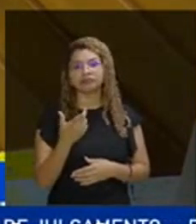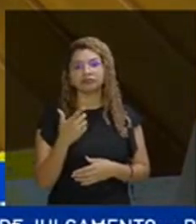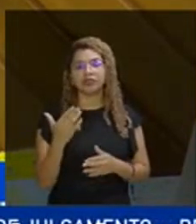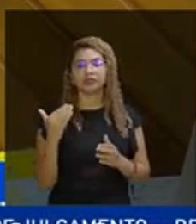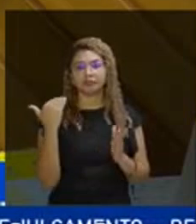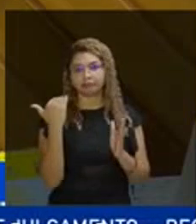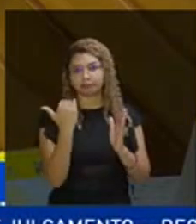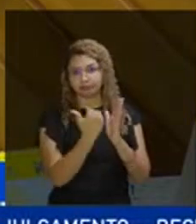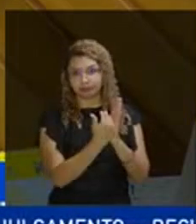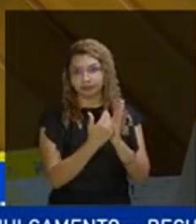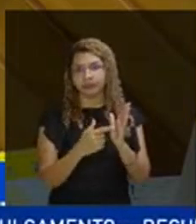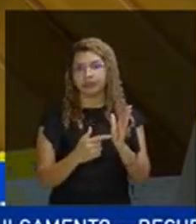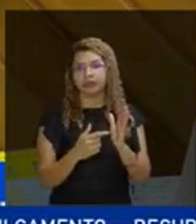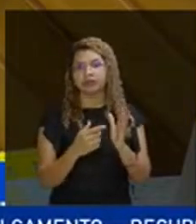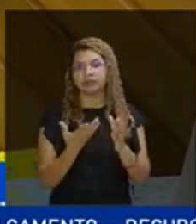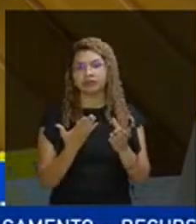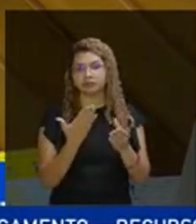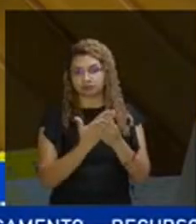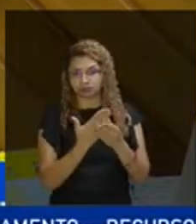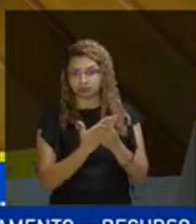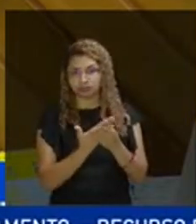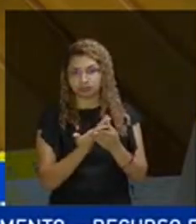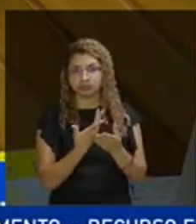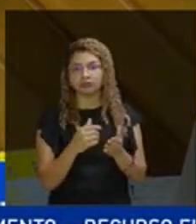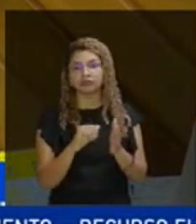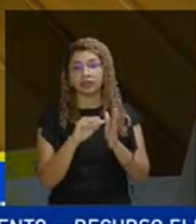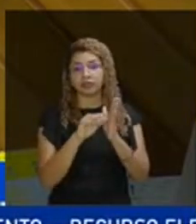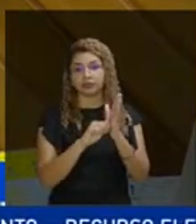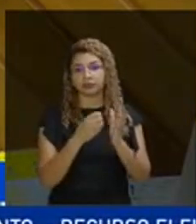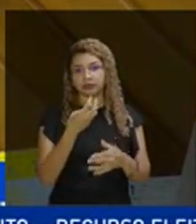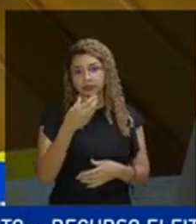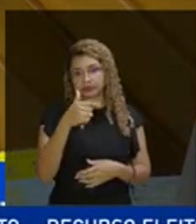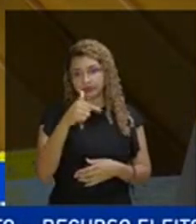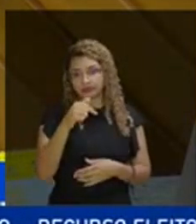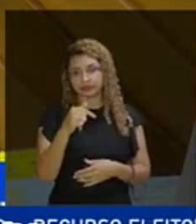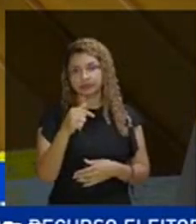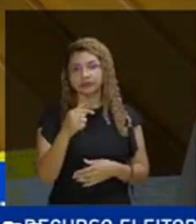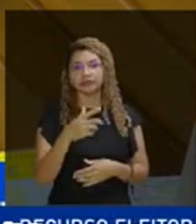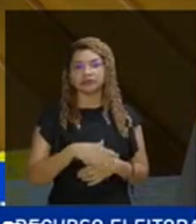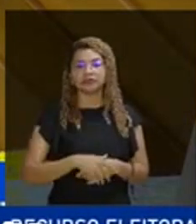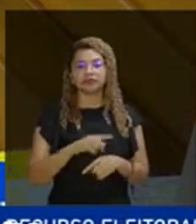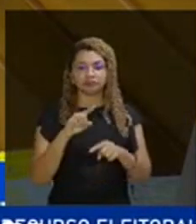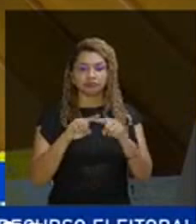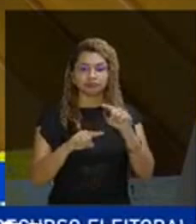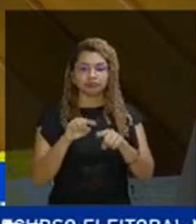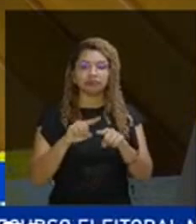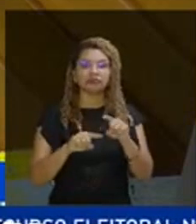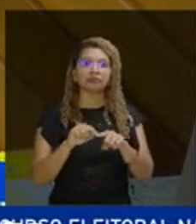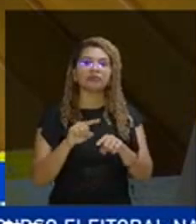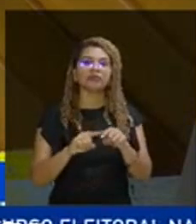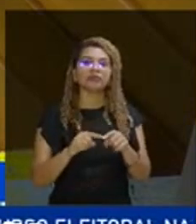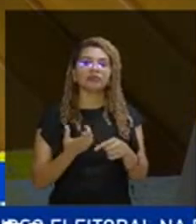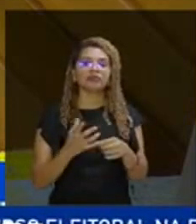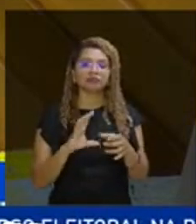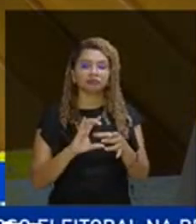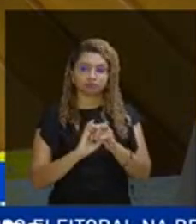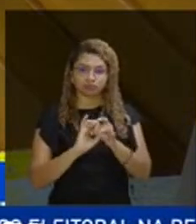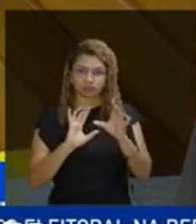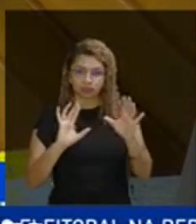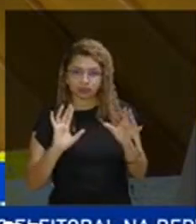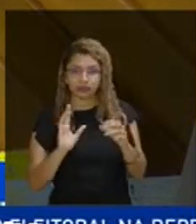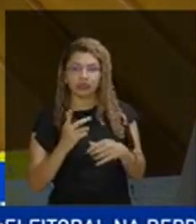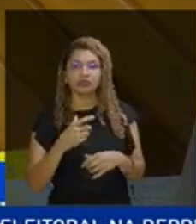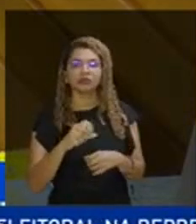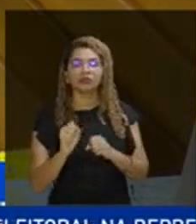manejo da presente demanda, assim dispõe. Artigo 37. Nos bens cujo uso dependa de cessão ou permissão do poder